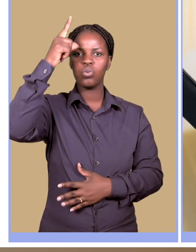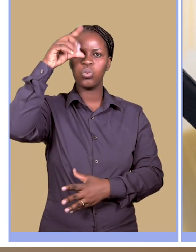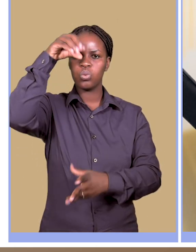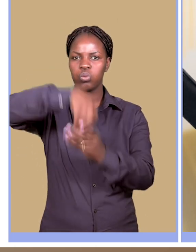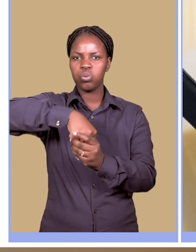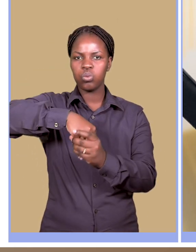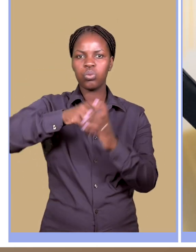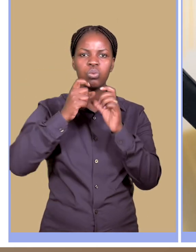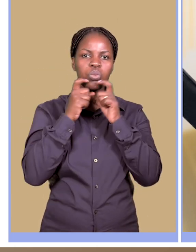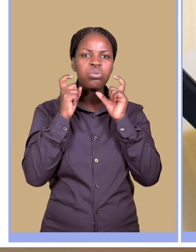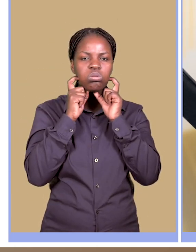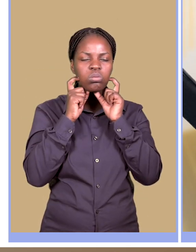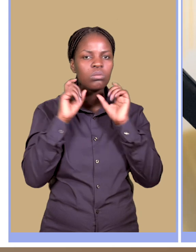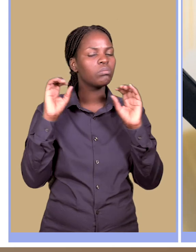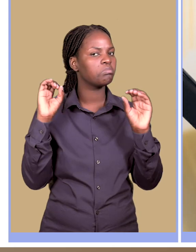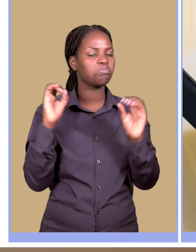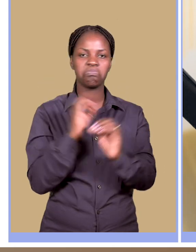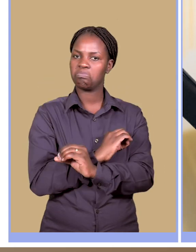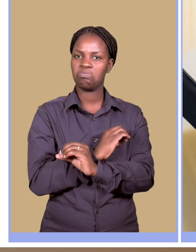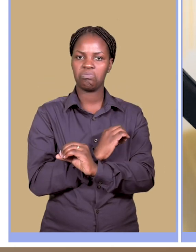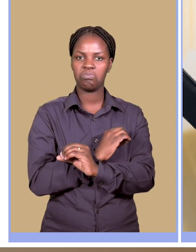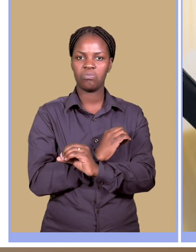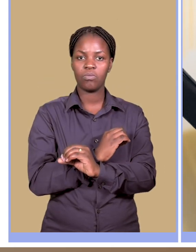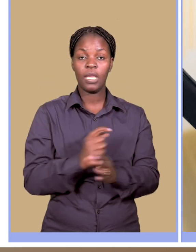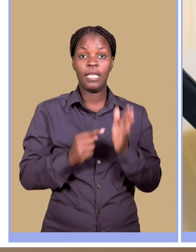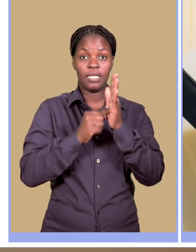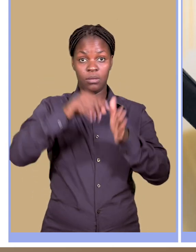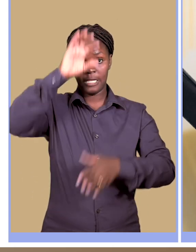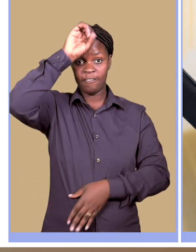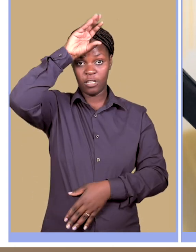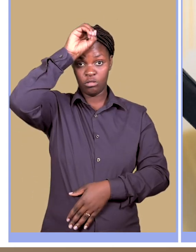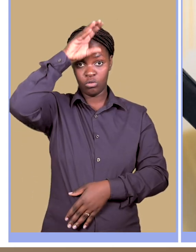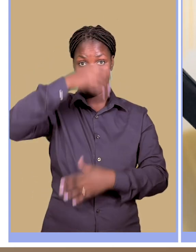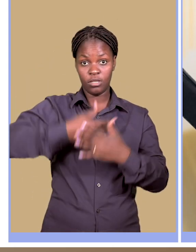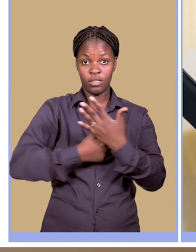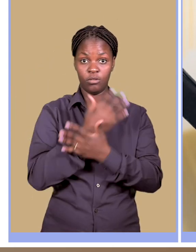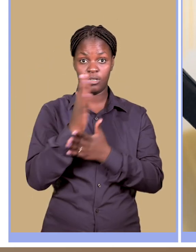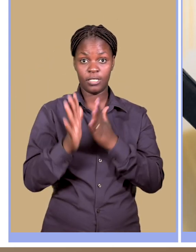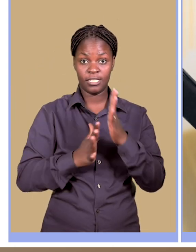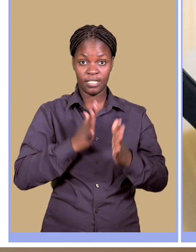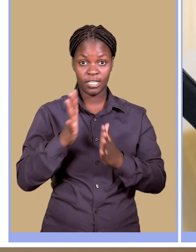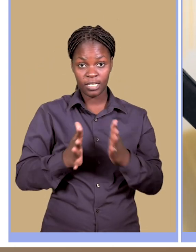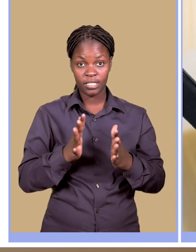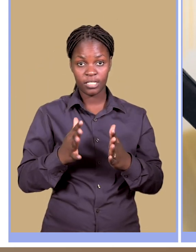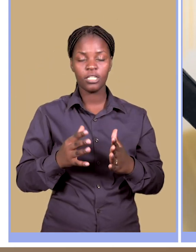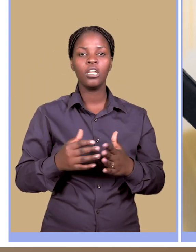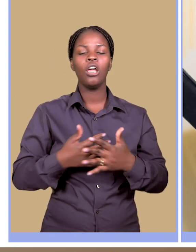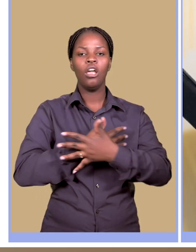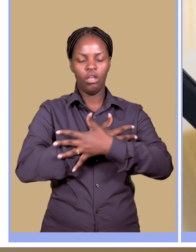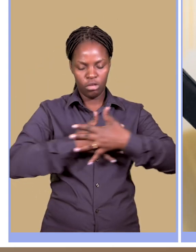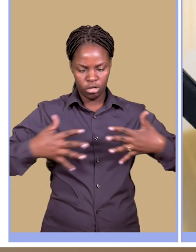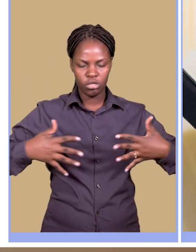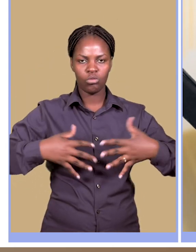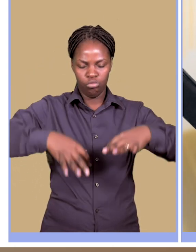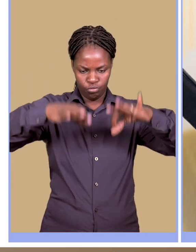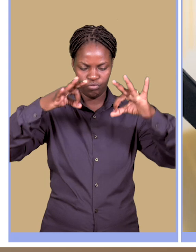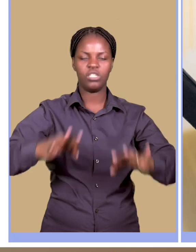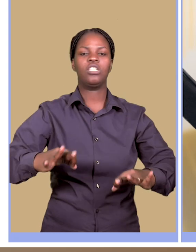moçambicana. Na África do Sul, por exemplo, a língua de sinais é uma língua oficial, não é? Faz parte